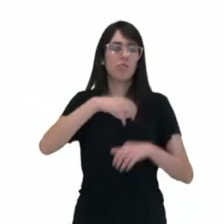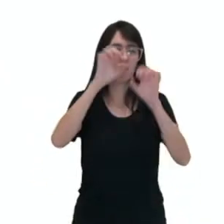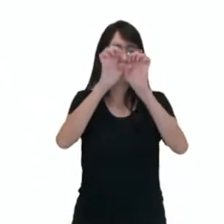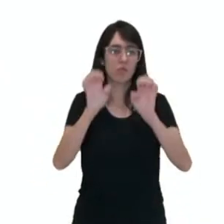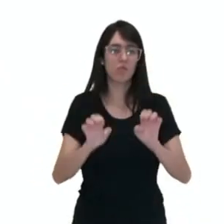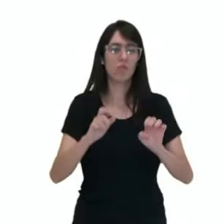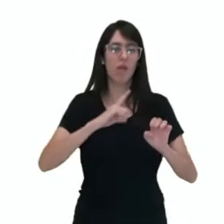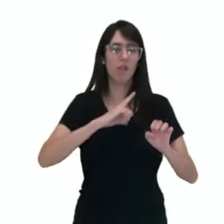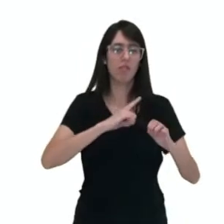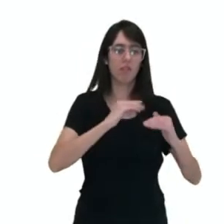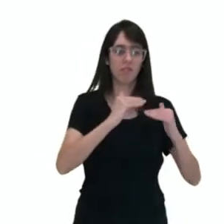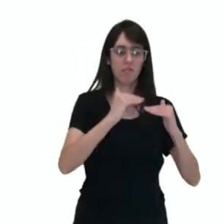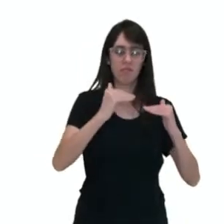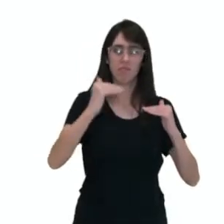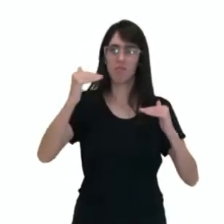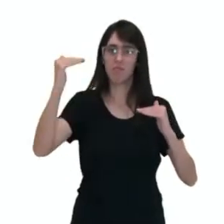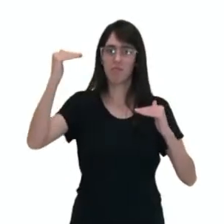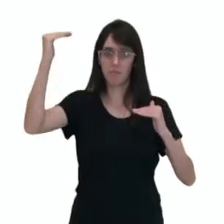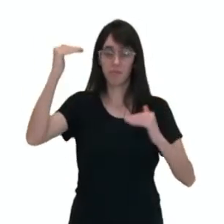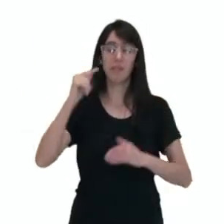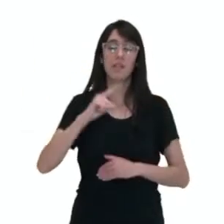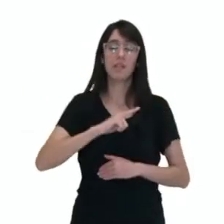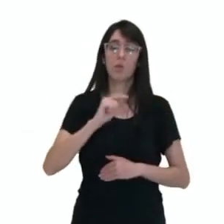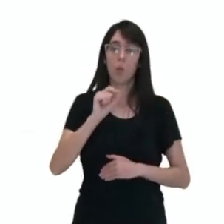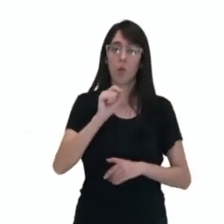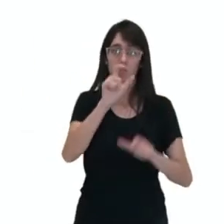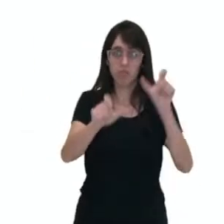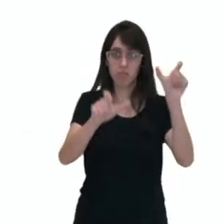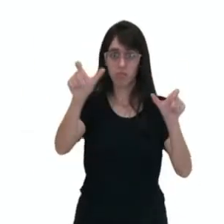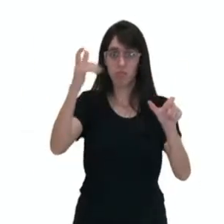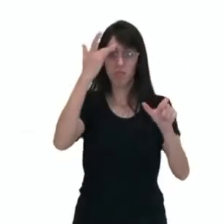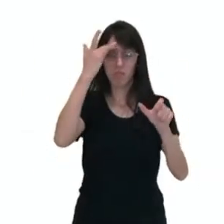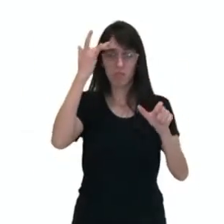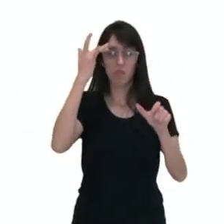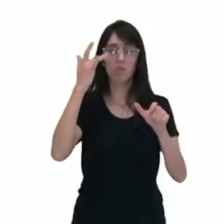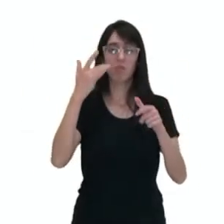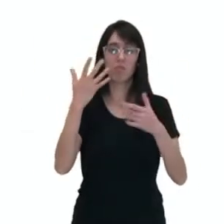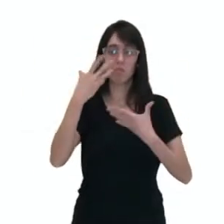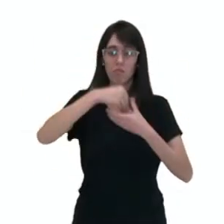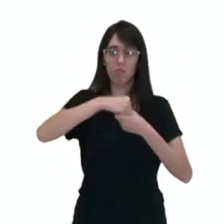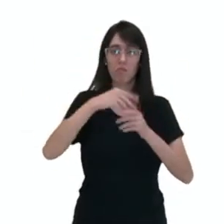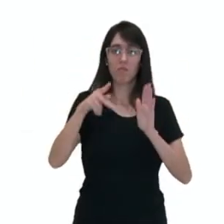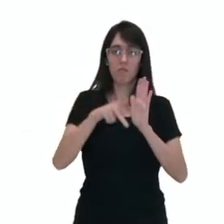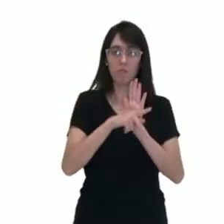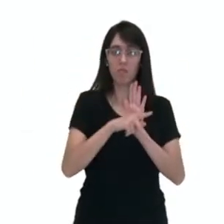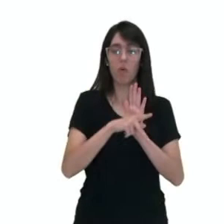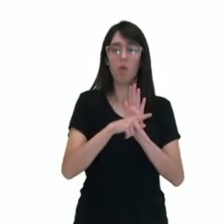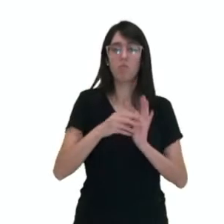méritos pessoais de cada um, onde o processo de alavancamento profissional e